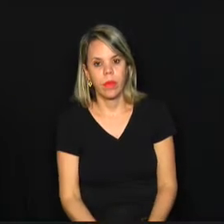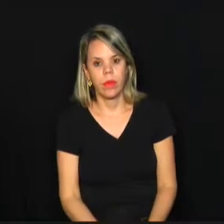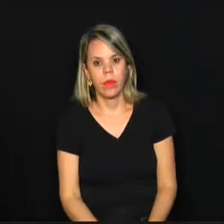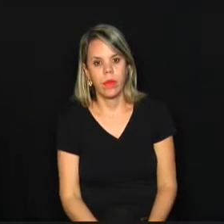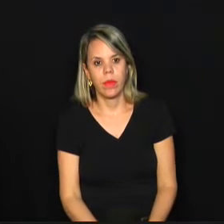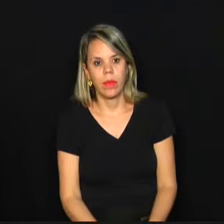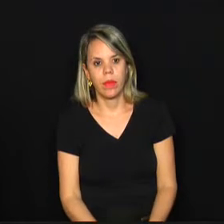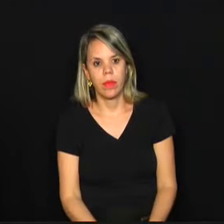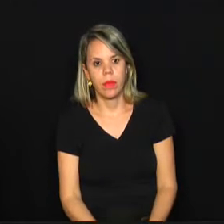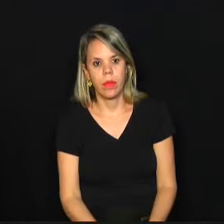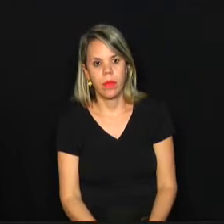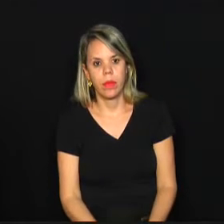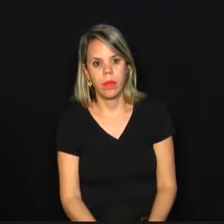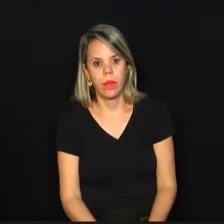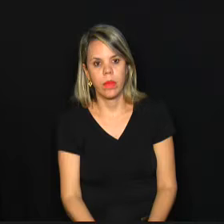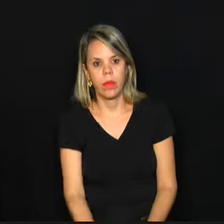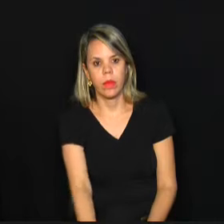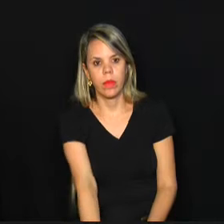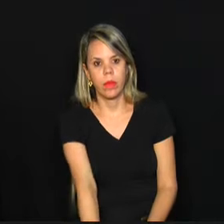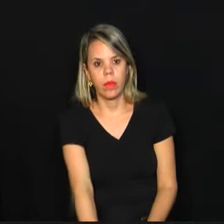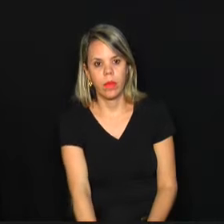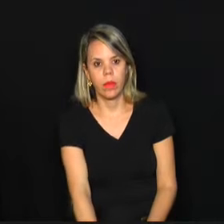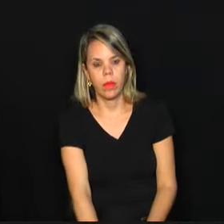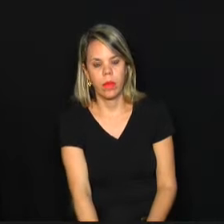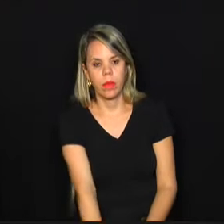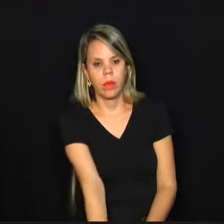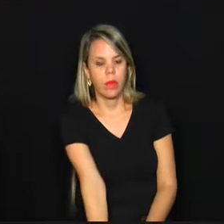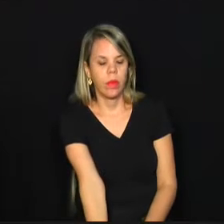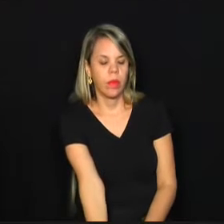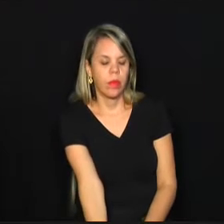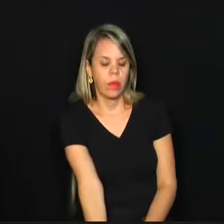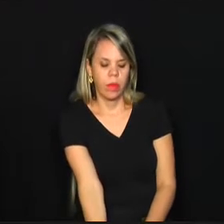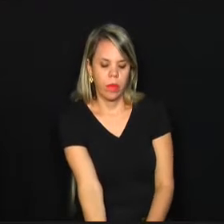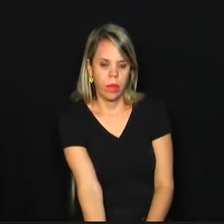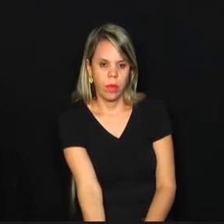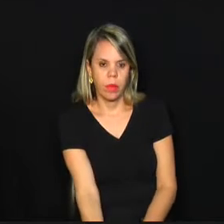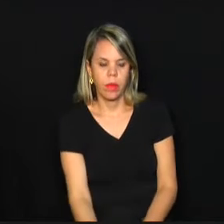Ele está dando um sinal lá, mas a gente não consegue ouvir ele.